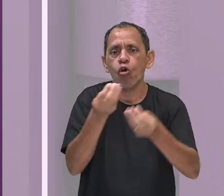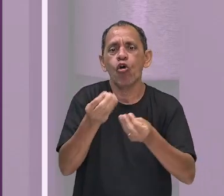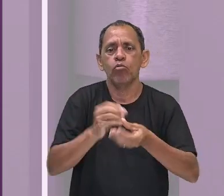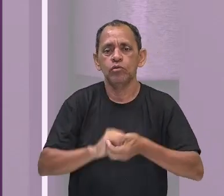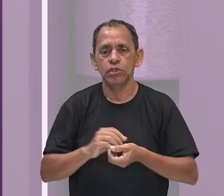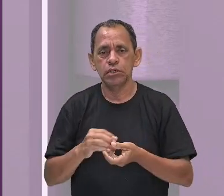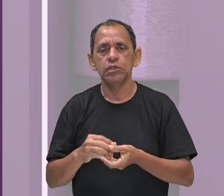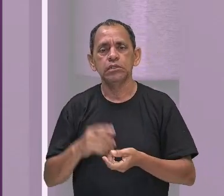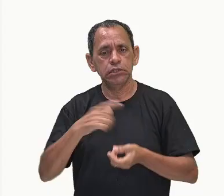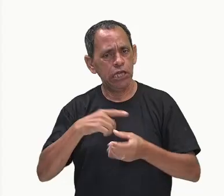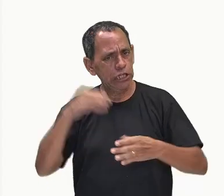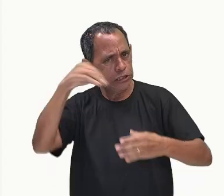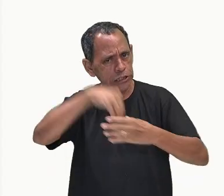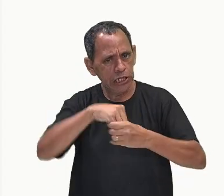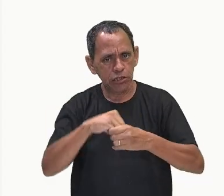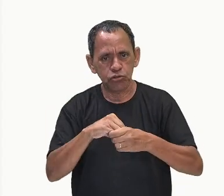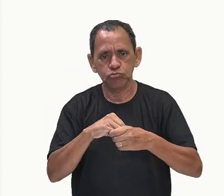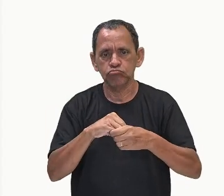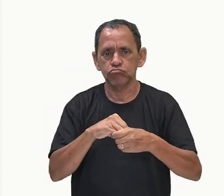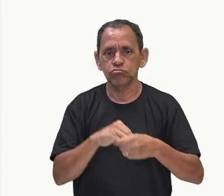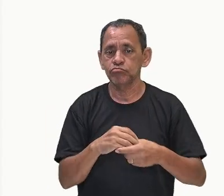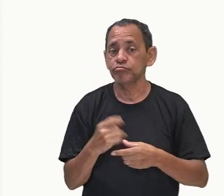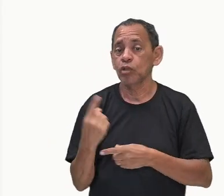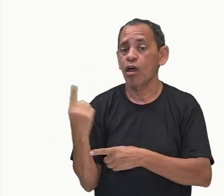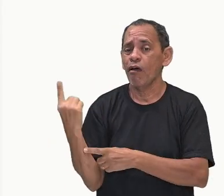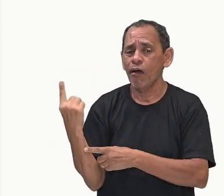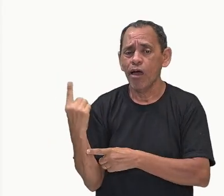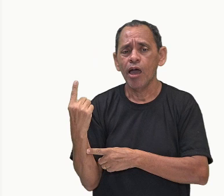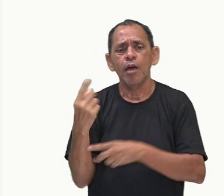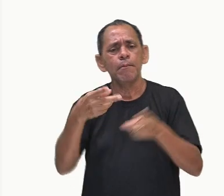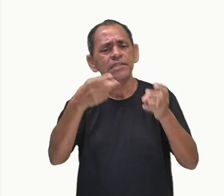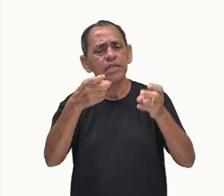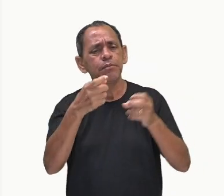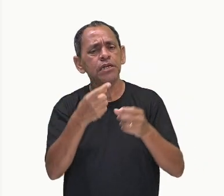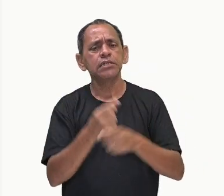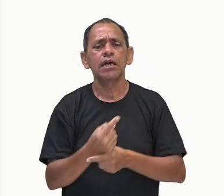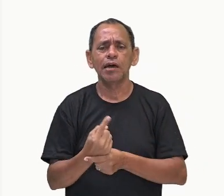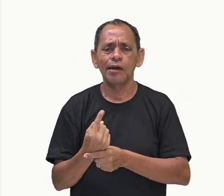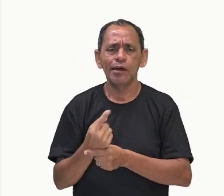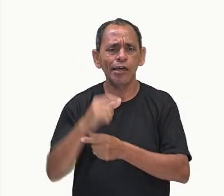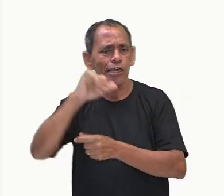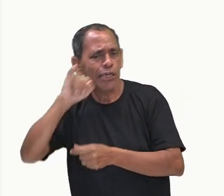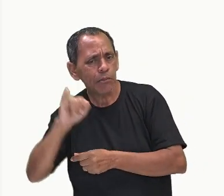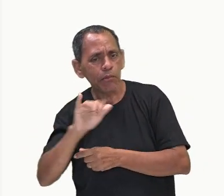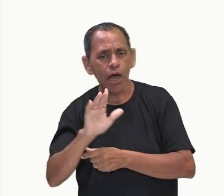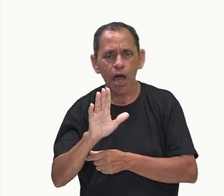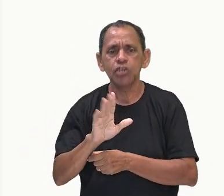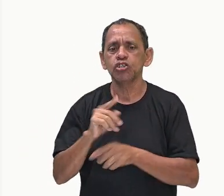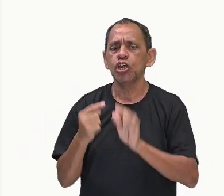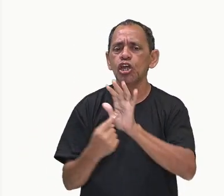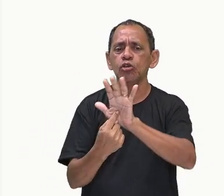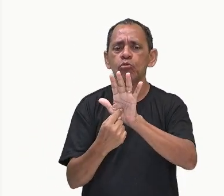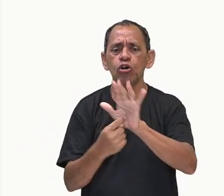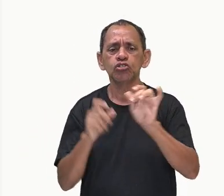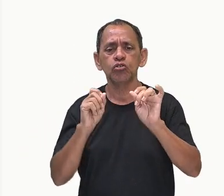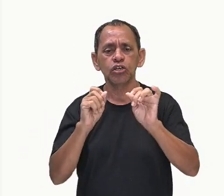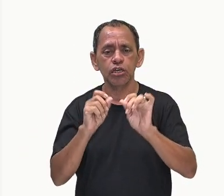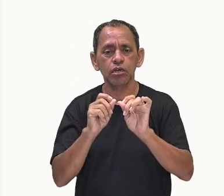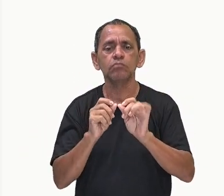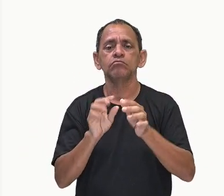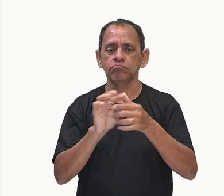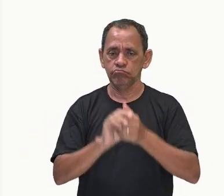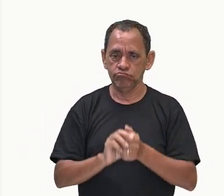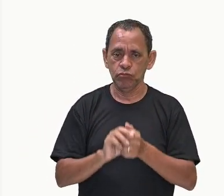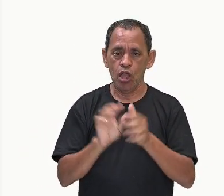classificado um cilindro. Acompanhe comigo aí na tela, olha só. O cilindro pode ser reto, que é o caso